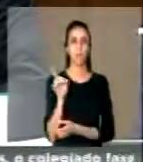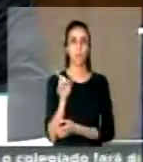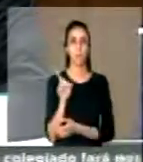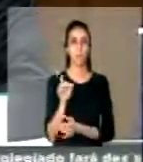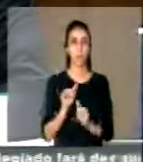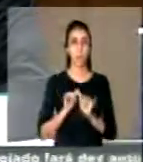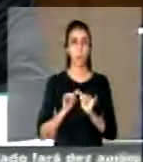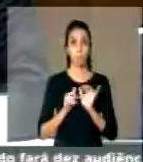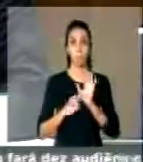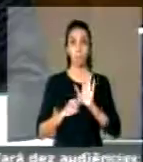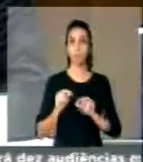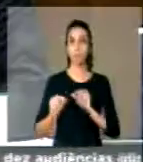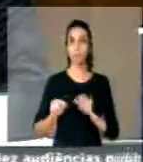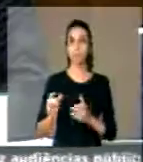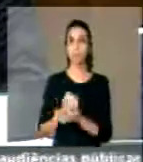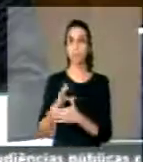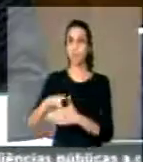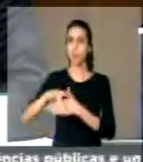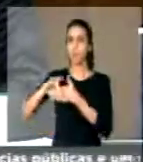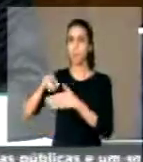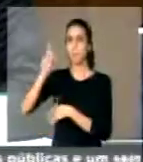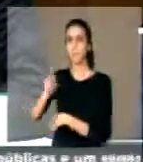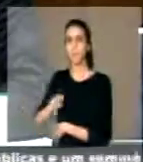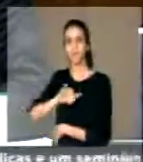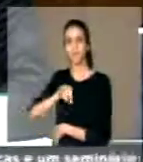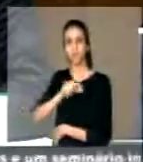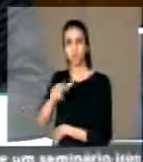líderes da Revolução, o padre João Ribeiro,